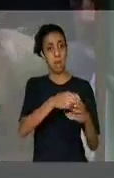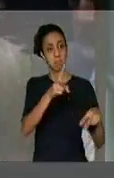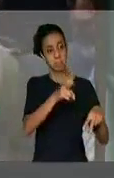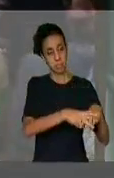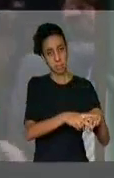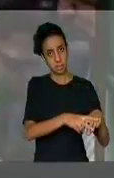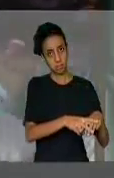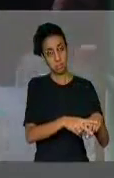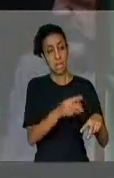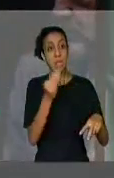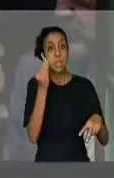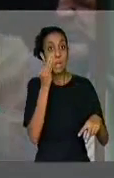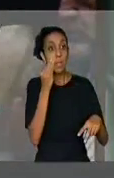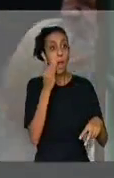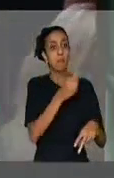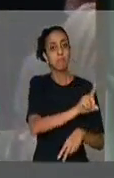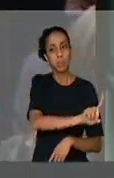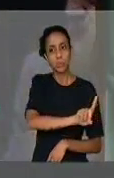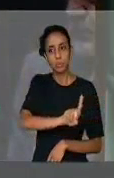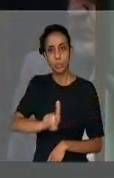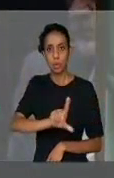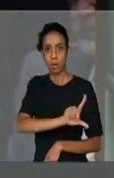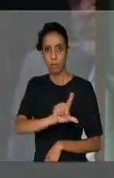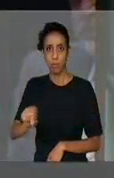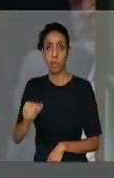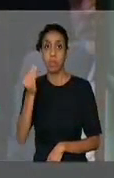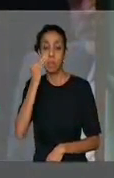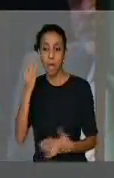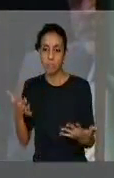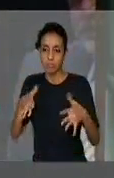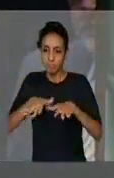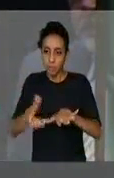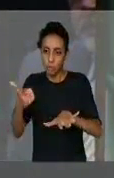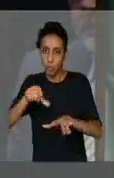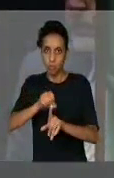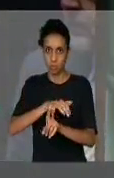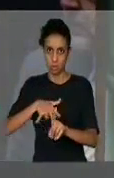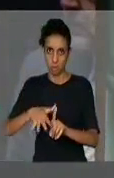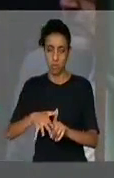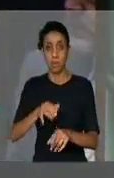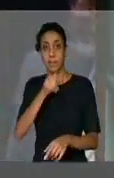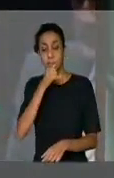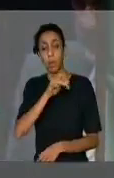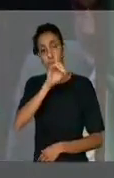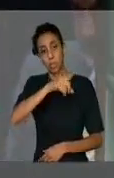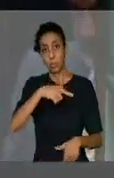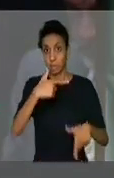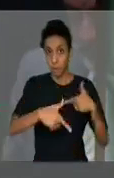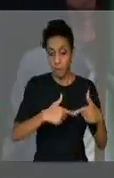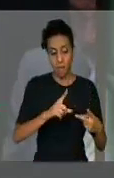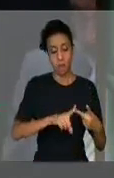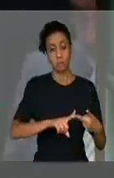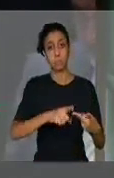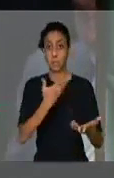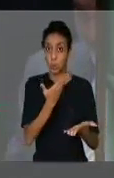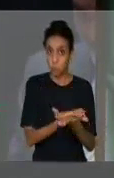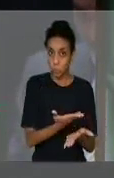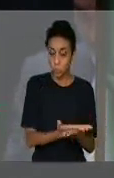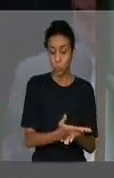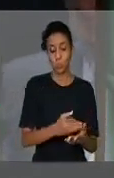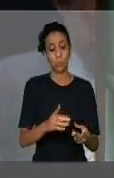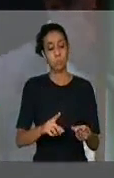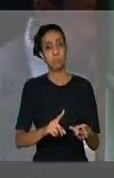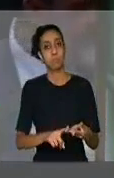de ressocialização, que se expressam tanto no direito ao trabalho, ao estudo, ou